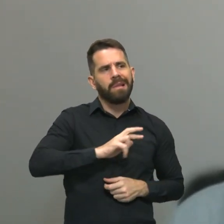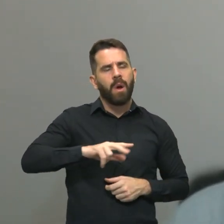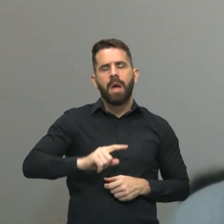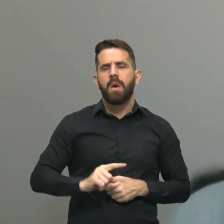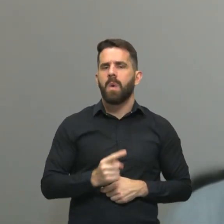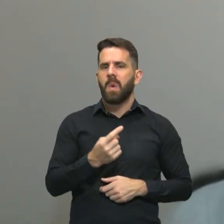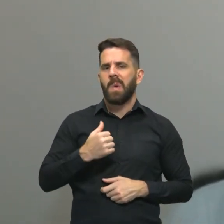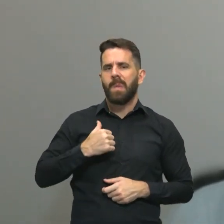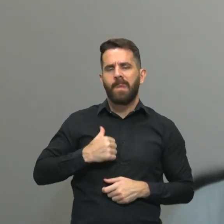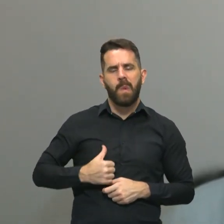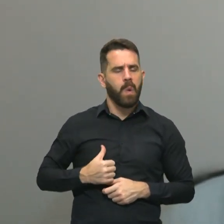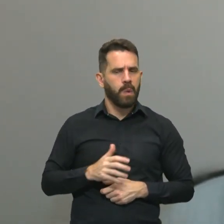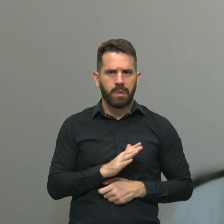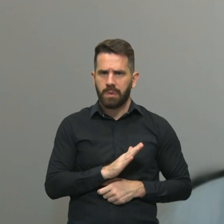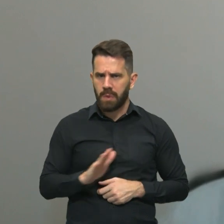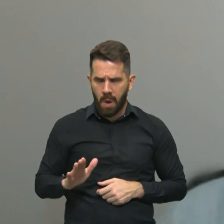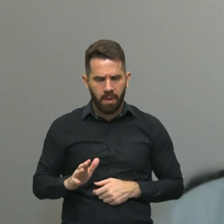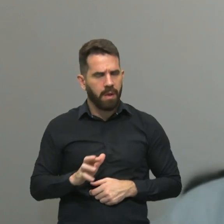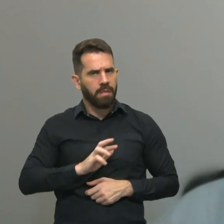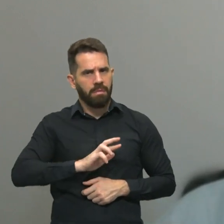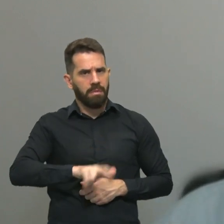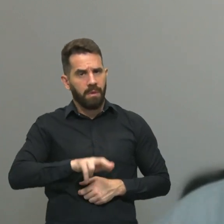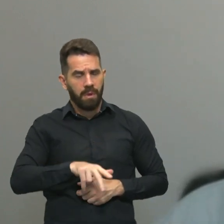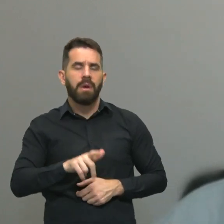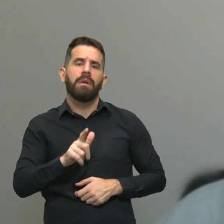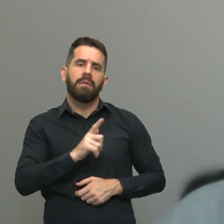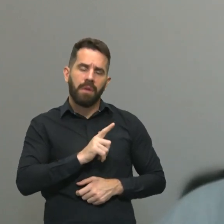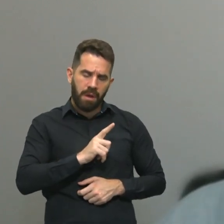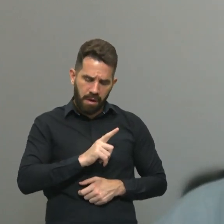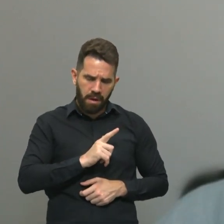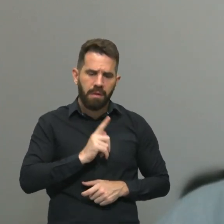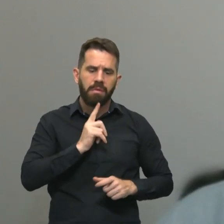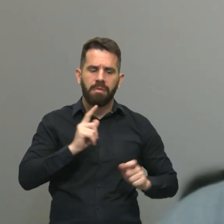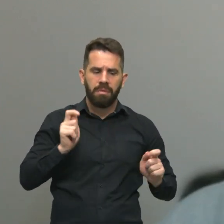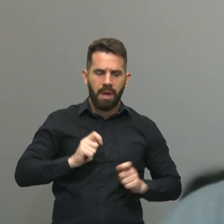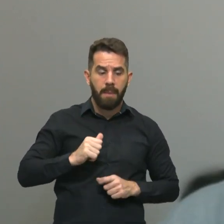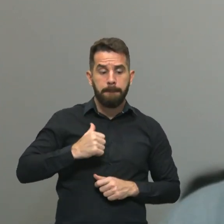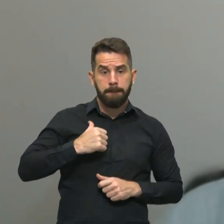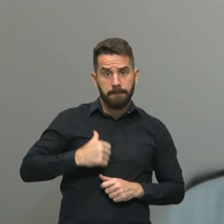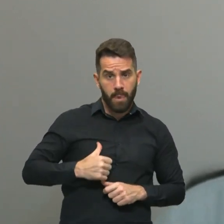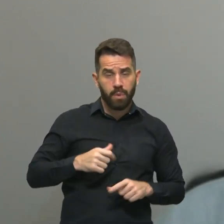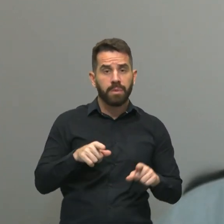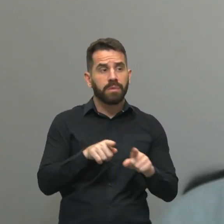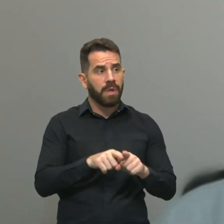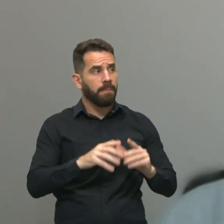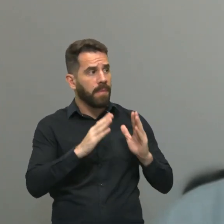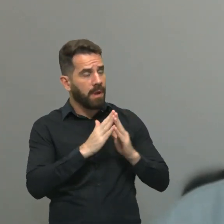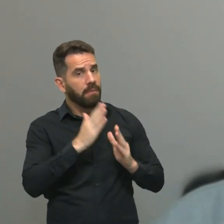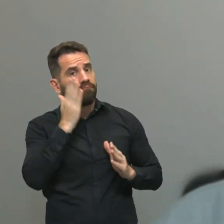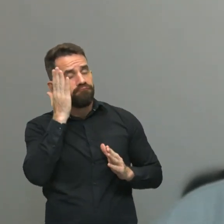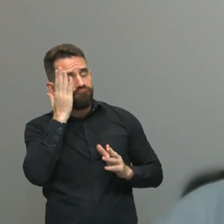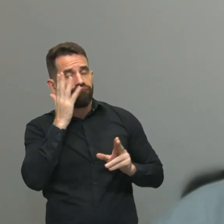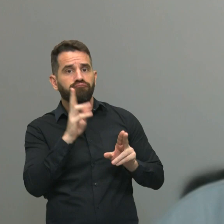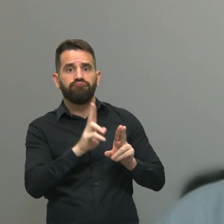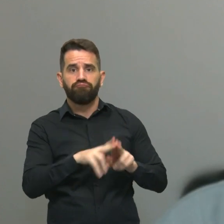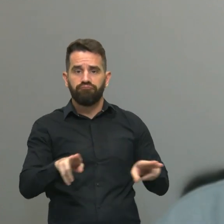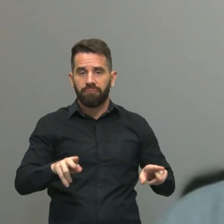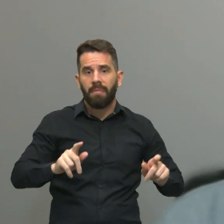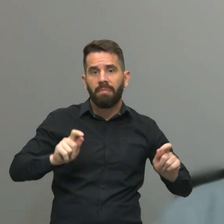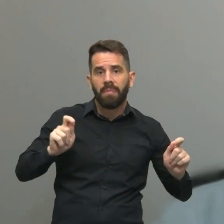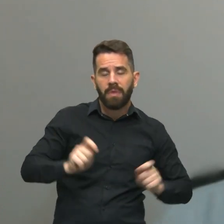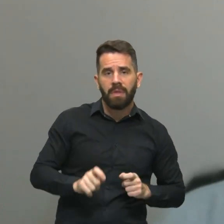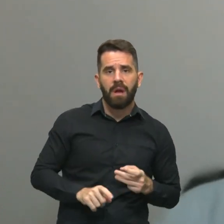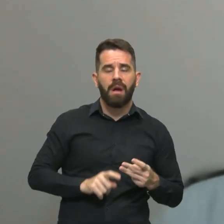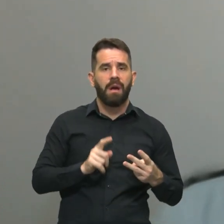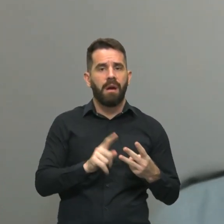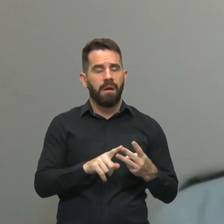acesso a bolsas, mas ele tem acesso à moradia estudantil, ele tem acesso ao